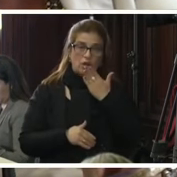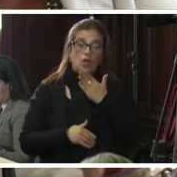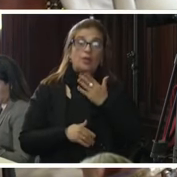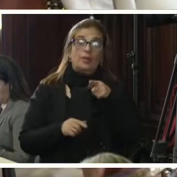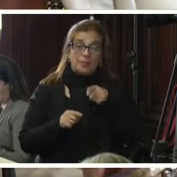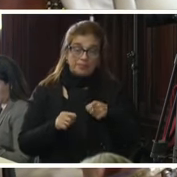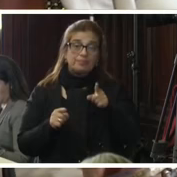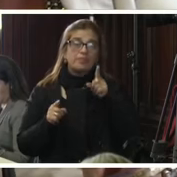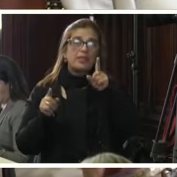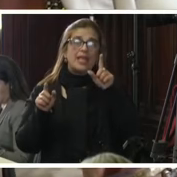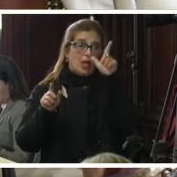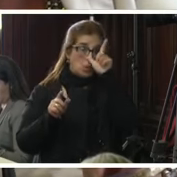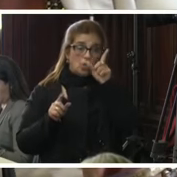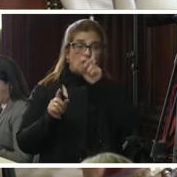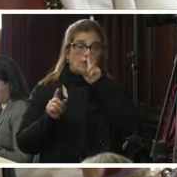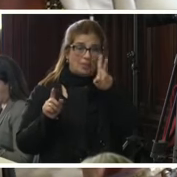de 2017,